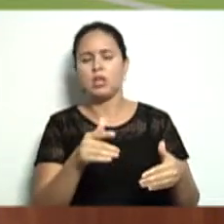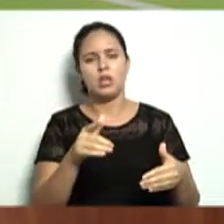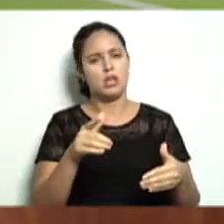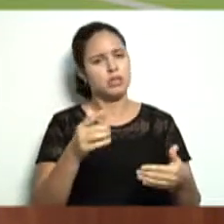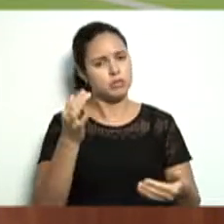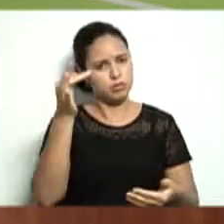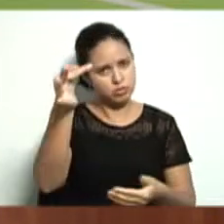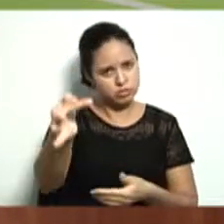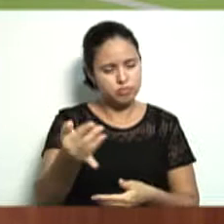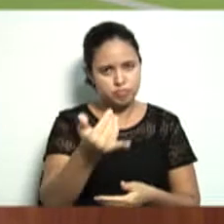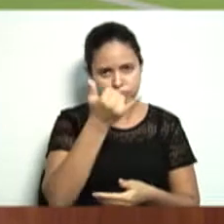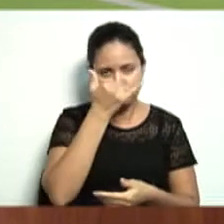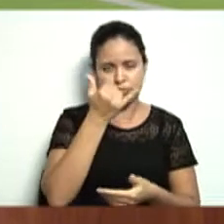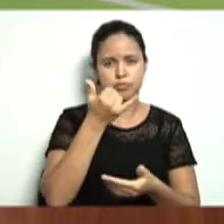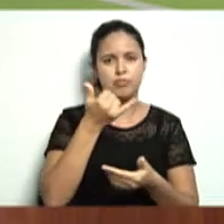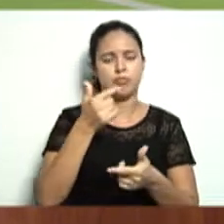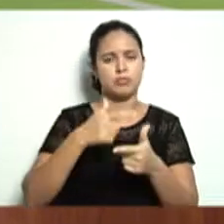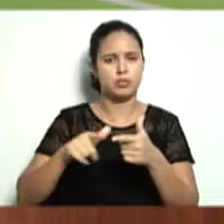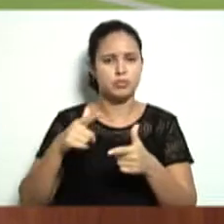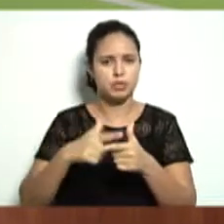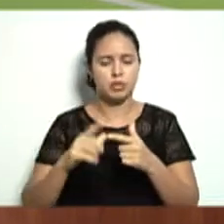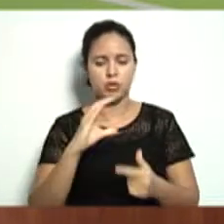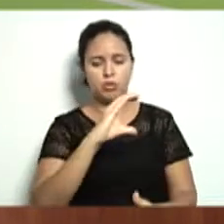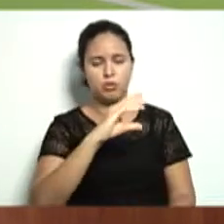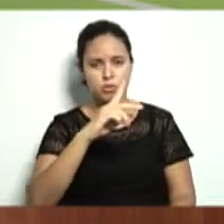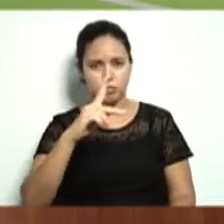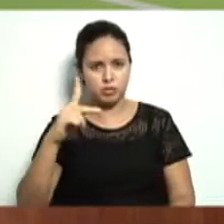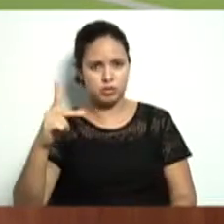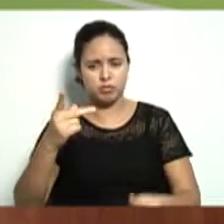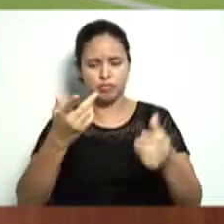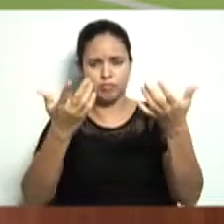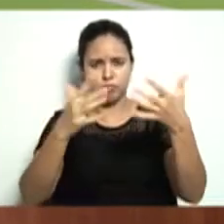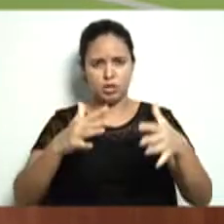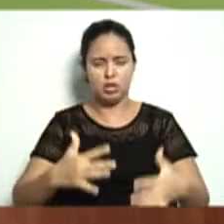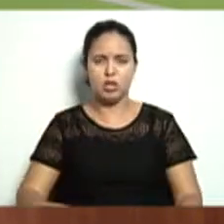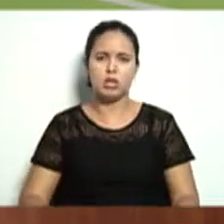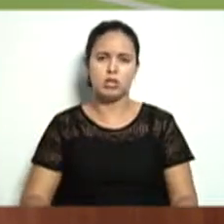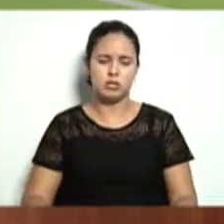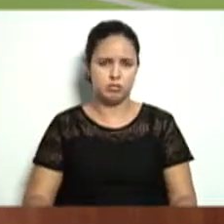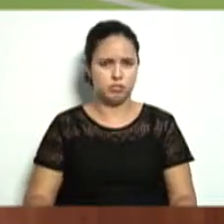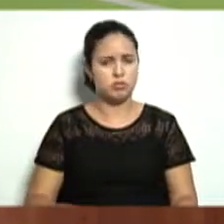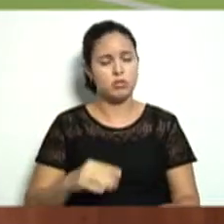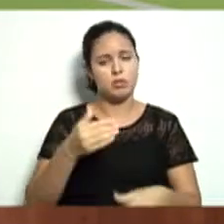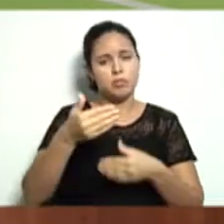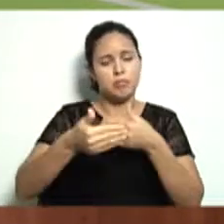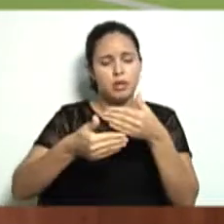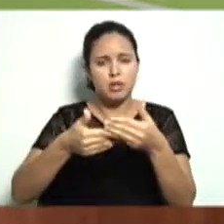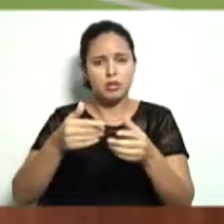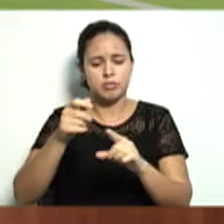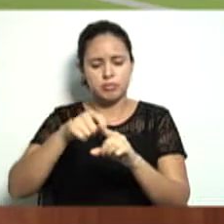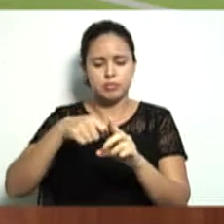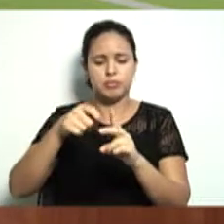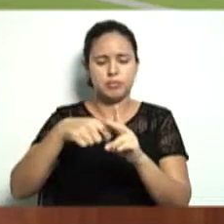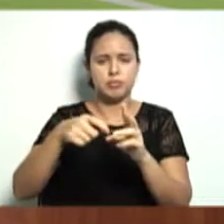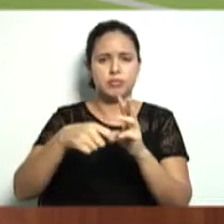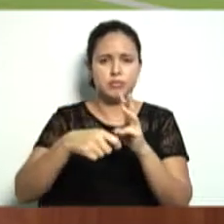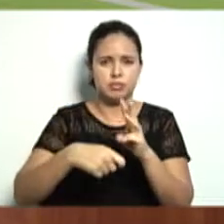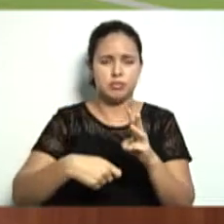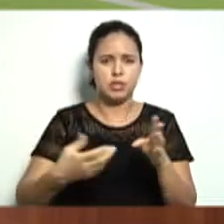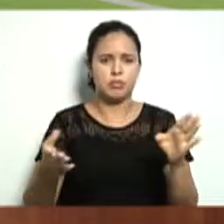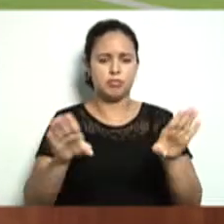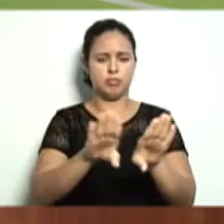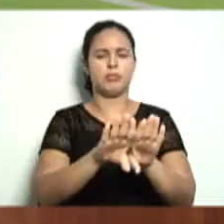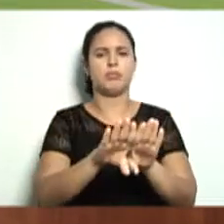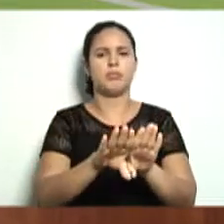problema aí. A gente pode ter uma cooperativa que não funciona agora, mas com o tempo as problemáticas vão impossibilitar o